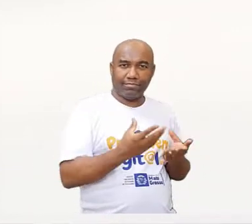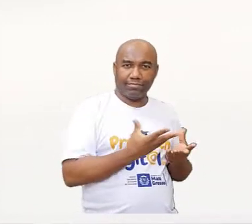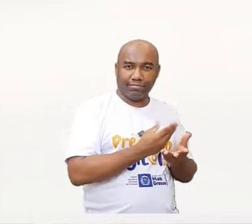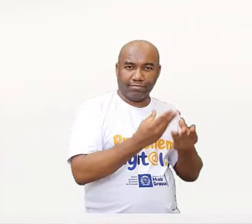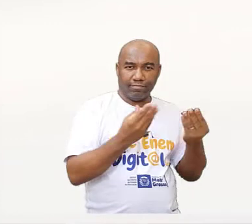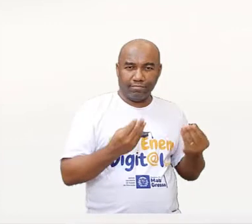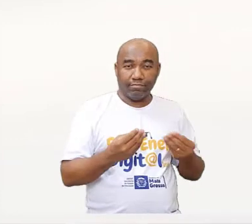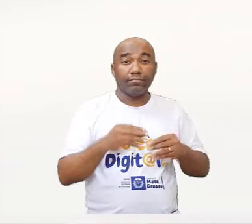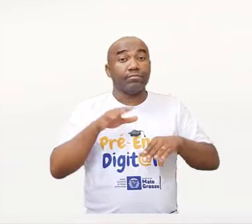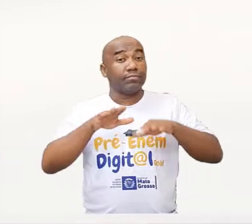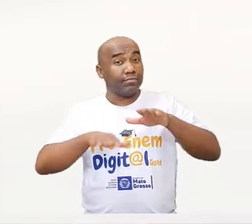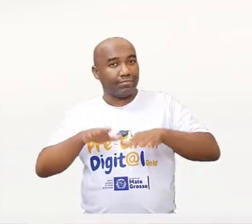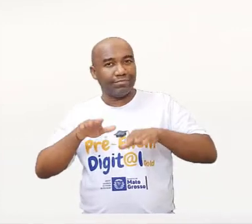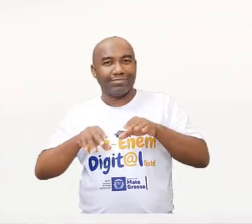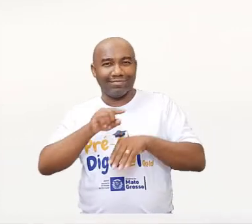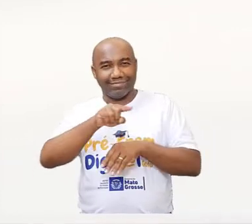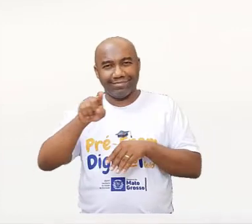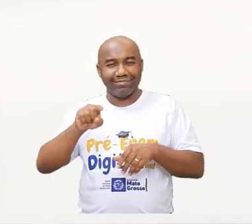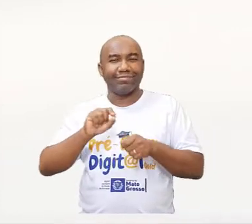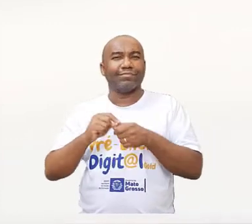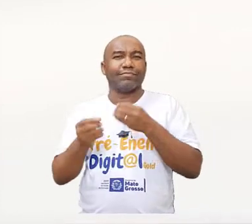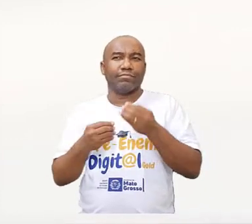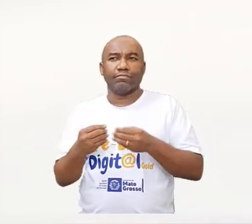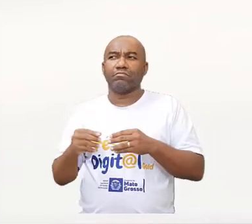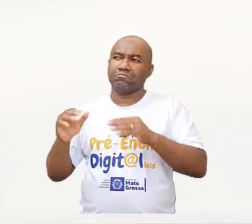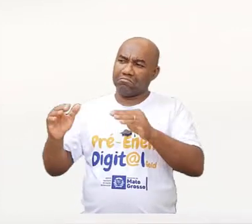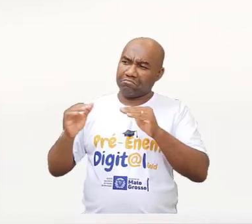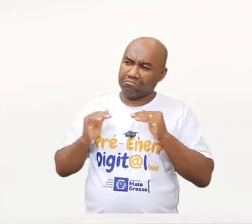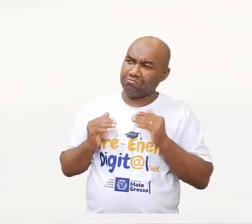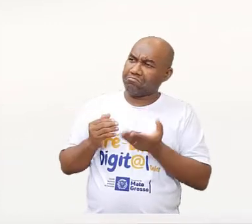Percebemos que nos respeitamos mesmo.